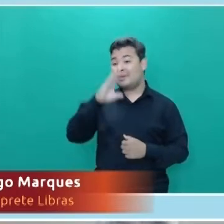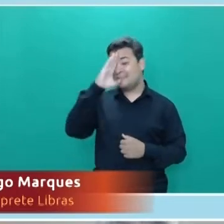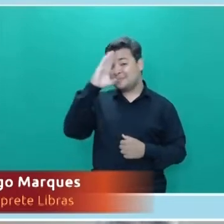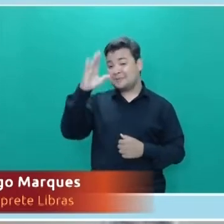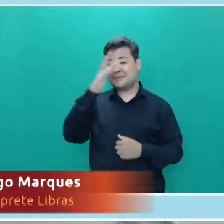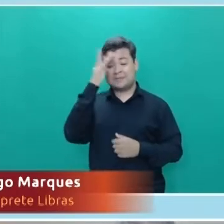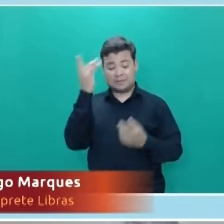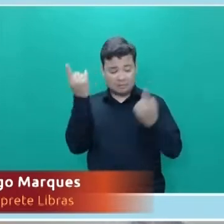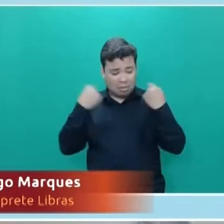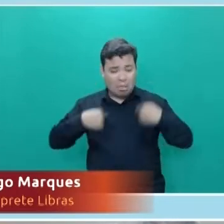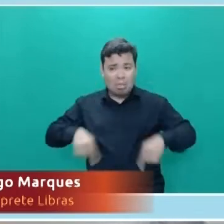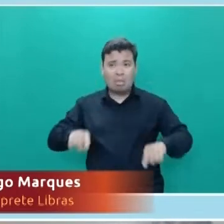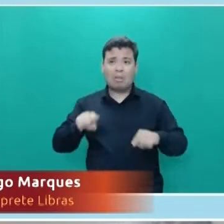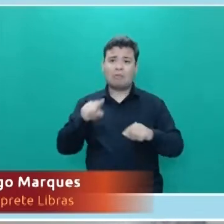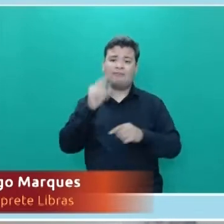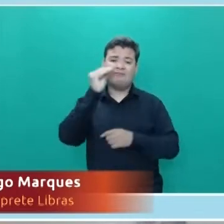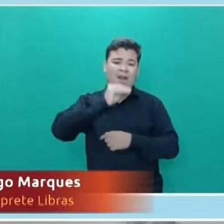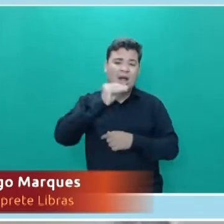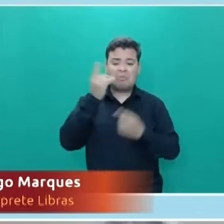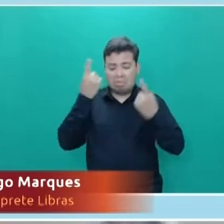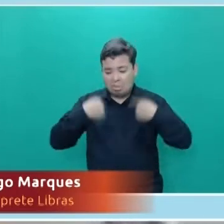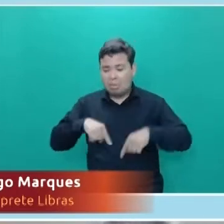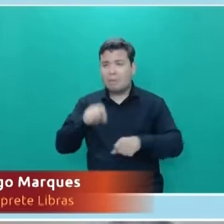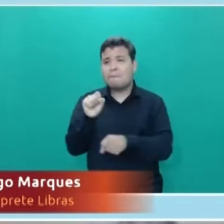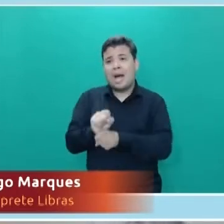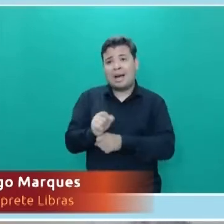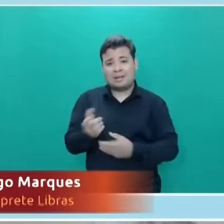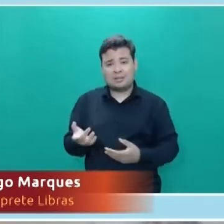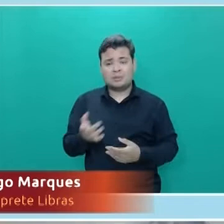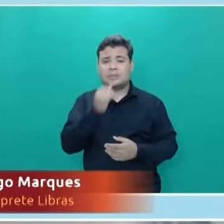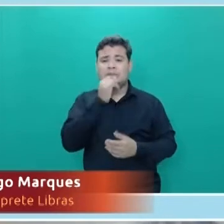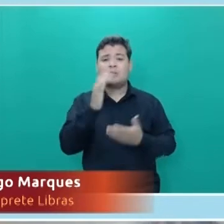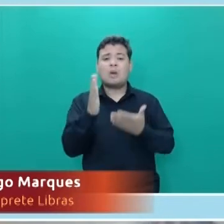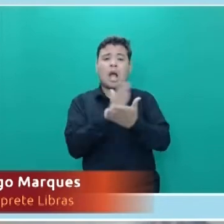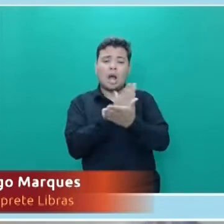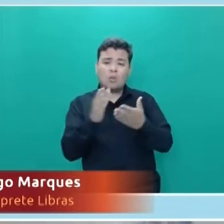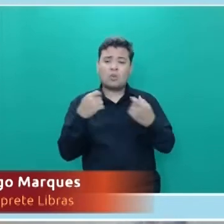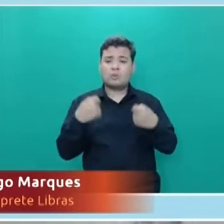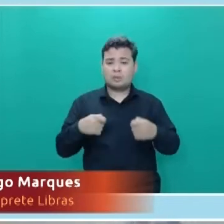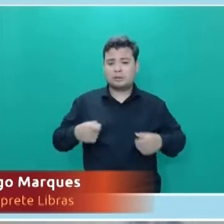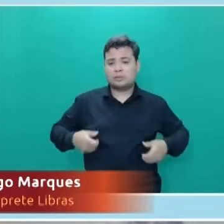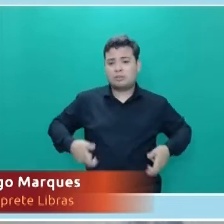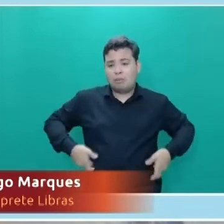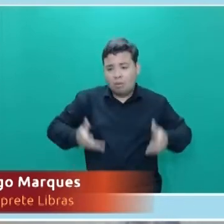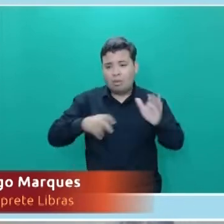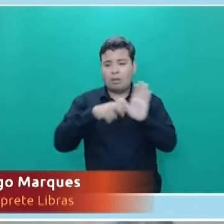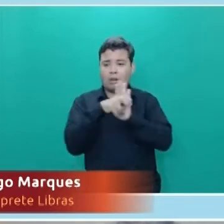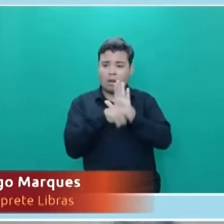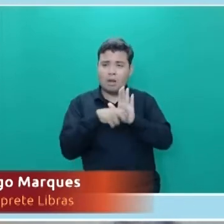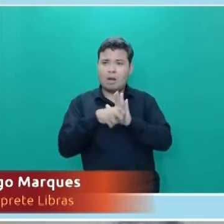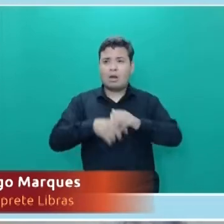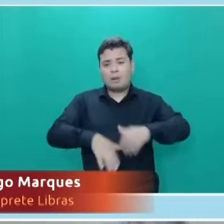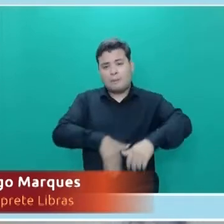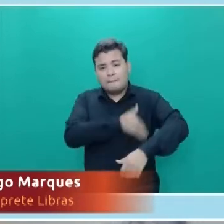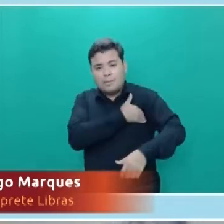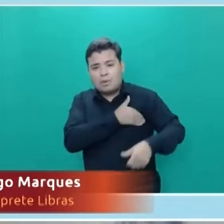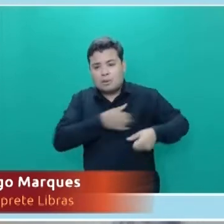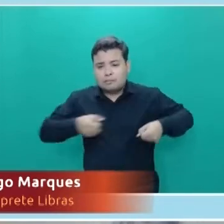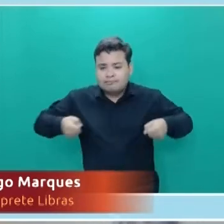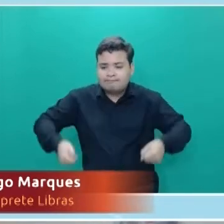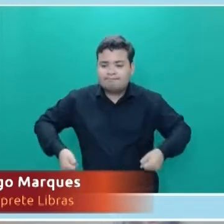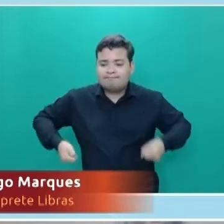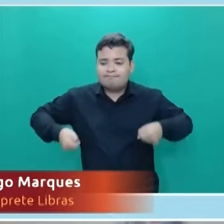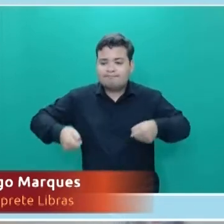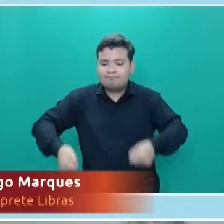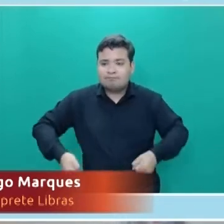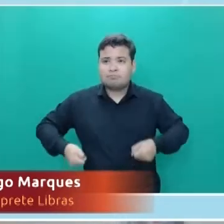E, por isso, precisam utilizar cadeiras de roda ou utilizar muletas, hortes, para que facilite